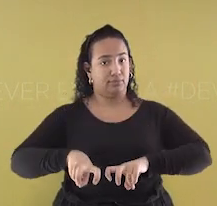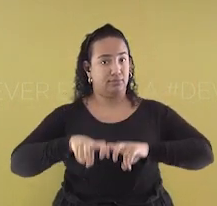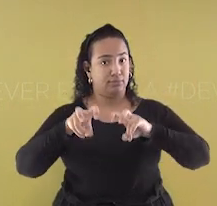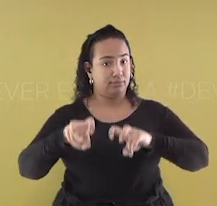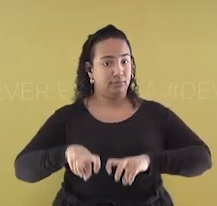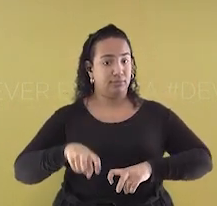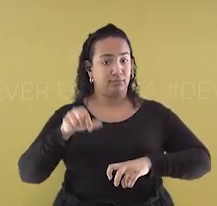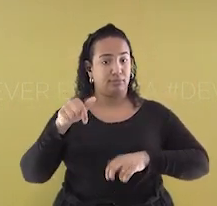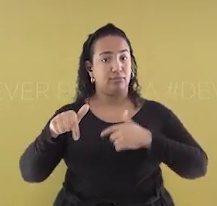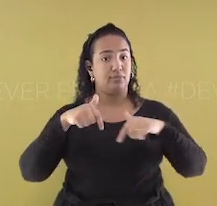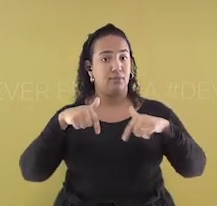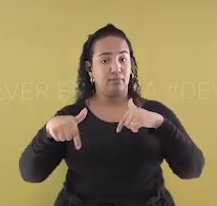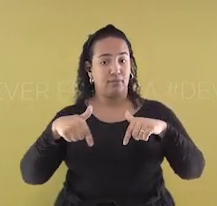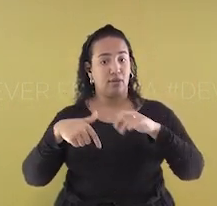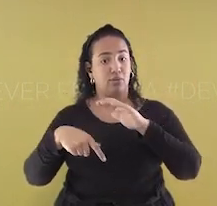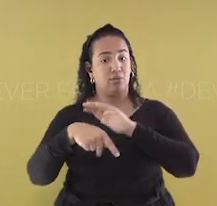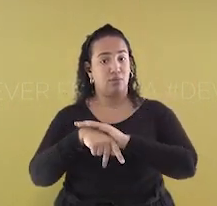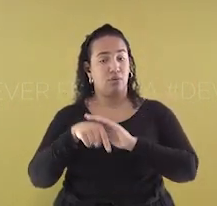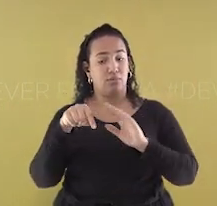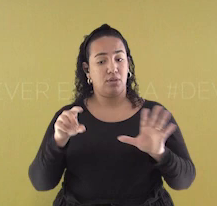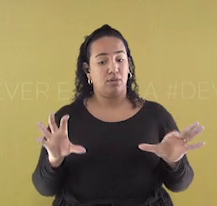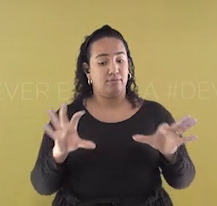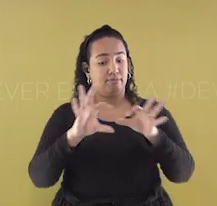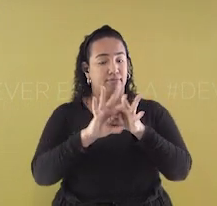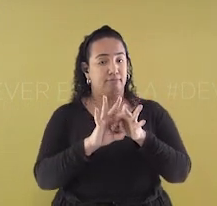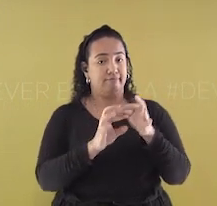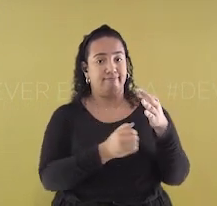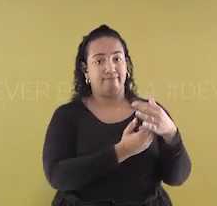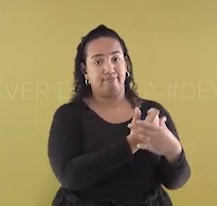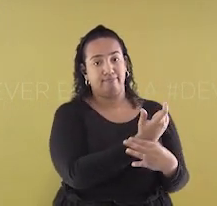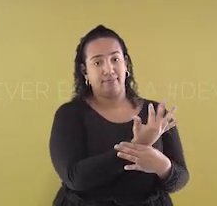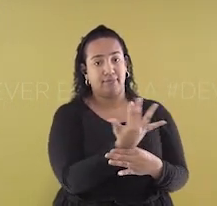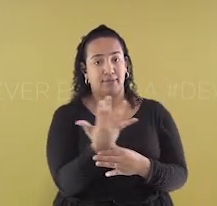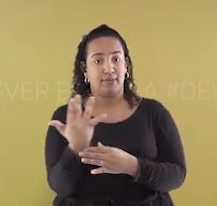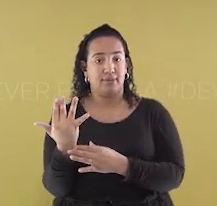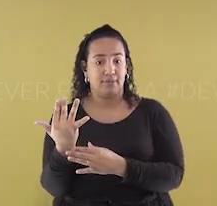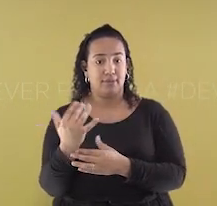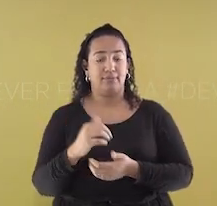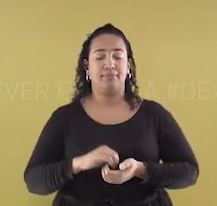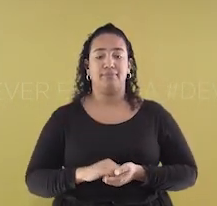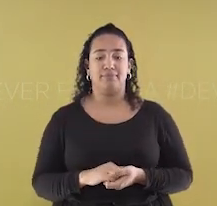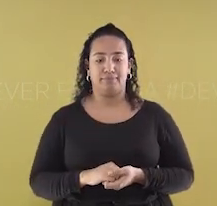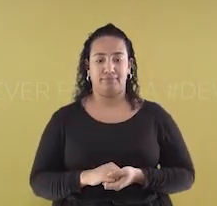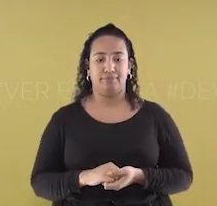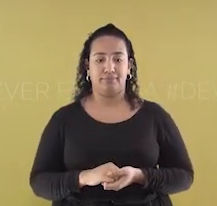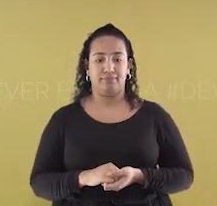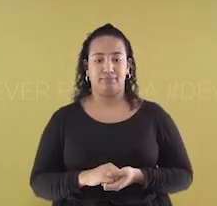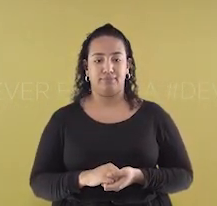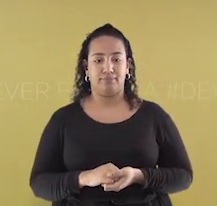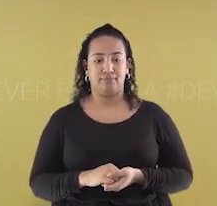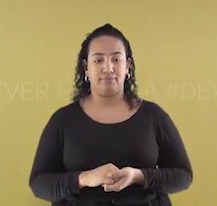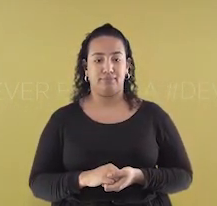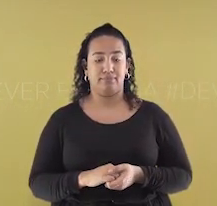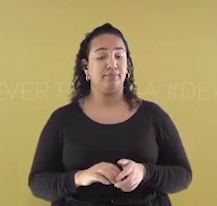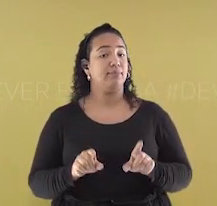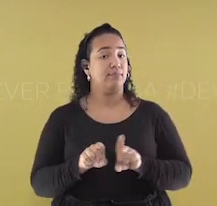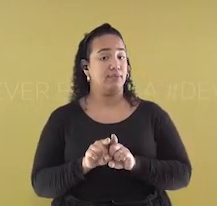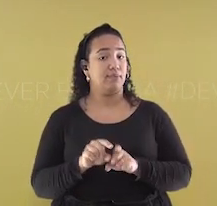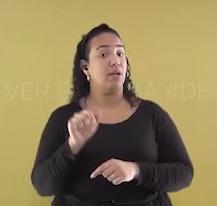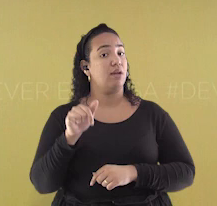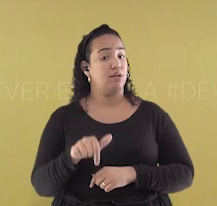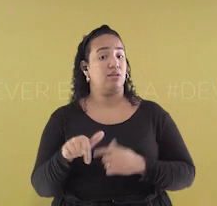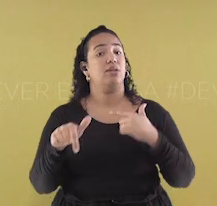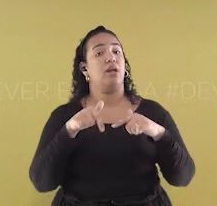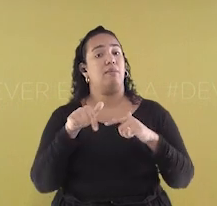sobre a agricultura, que é a atividade econômica envolvida com as plantas, com as plantações. E como